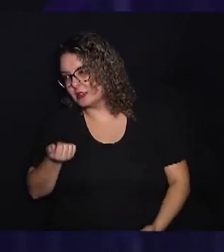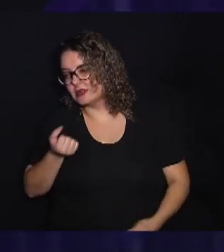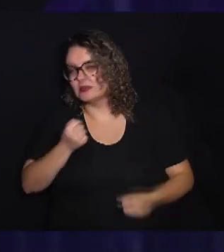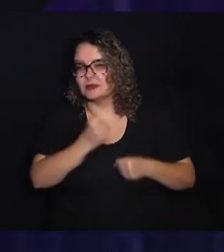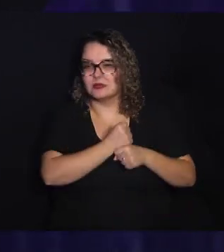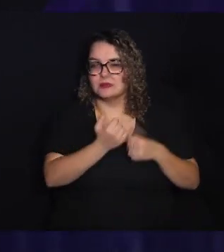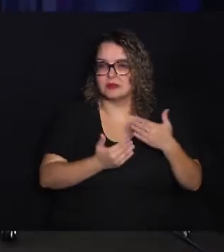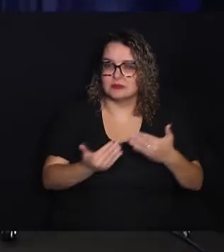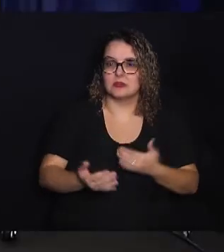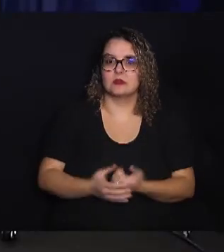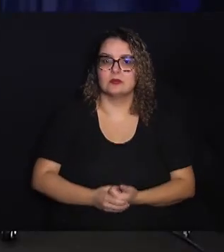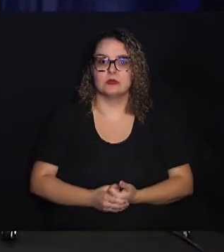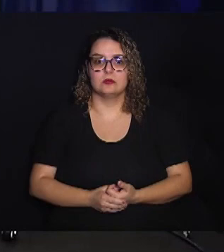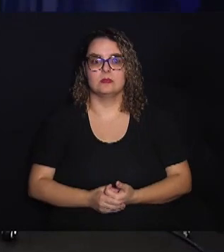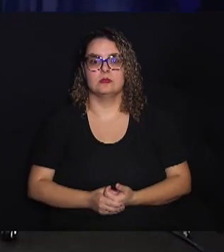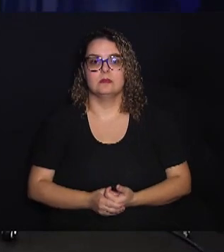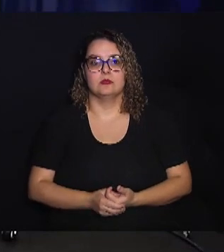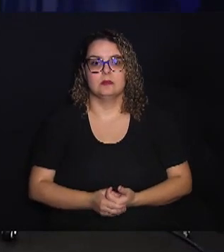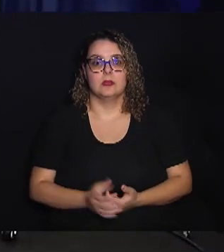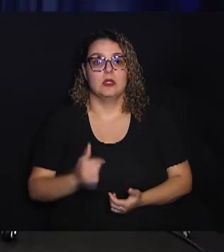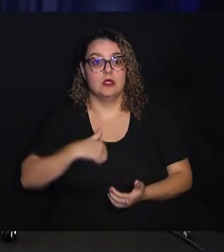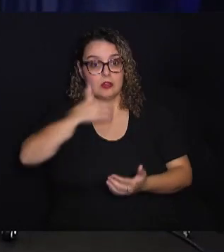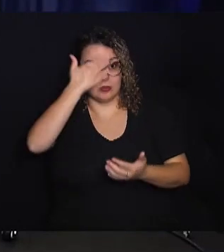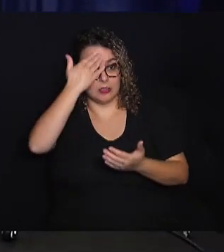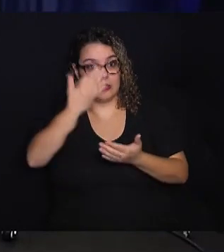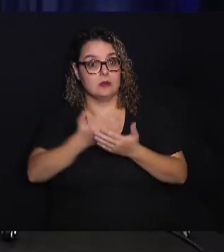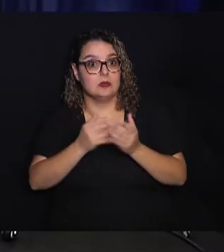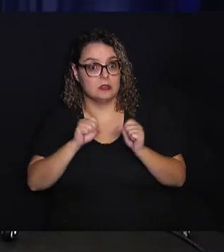cá? Olha, eu acredito que sim, pelo